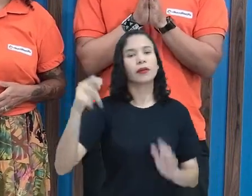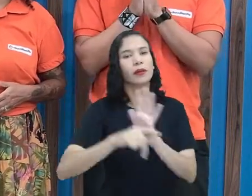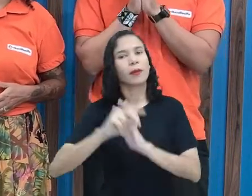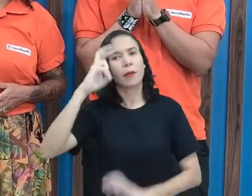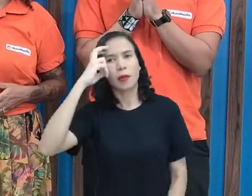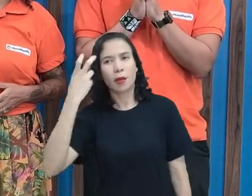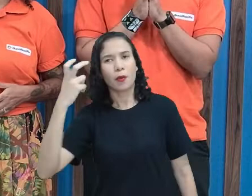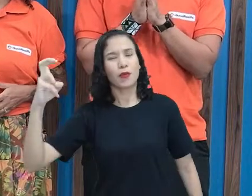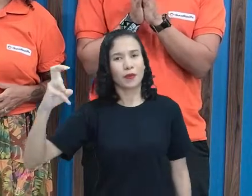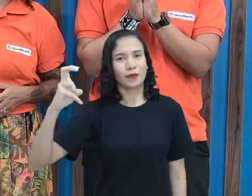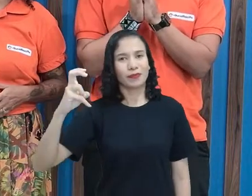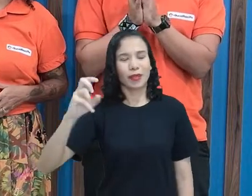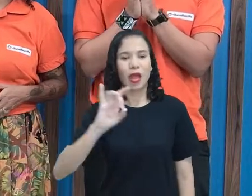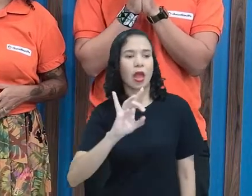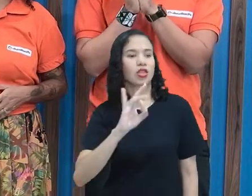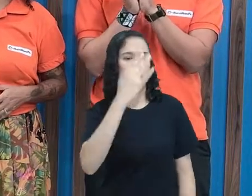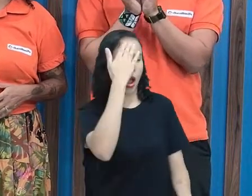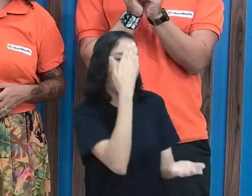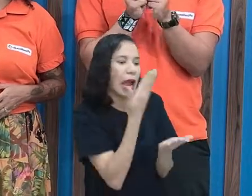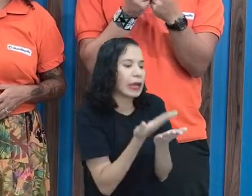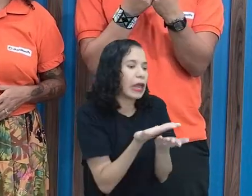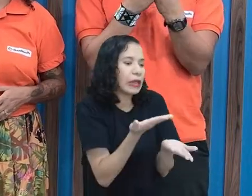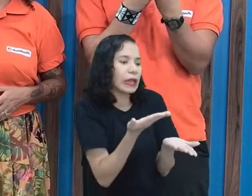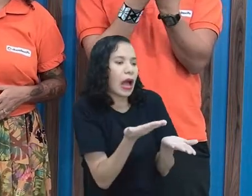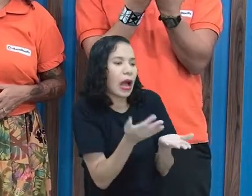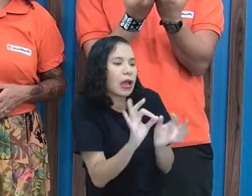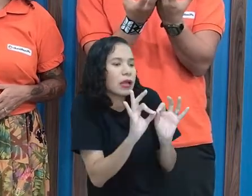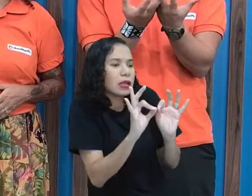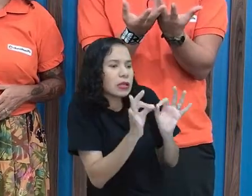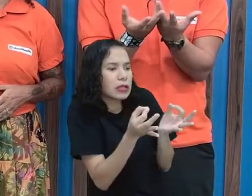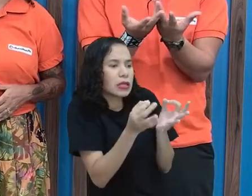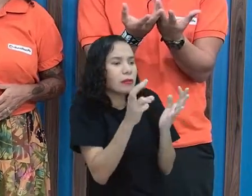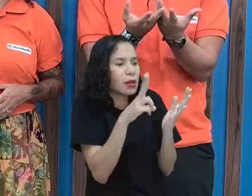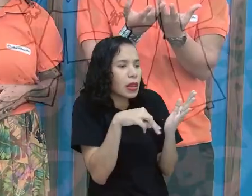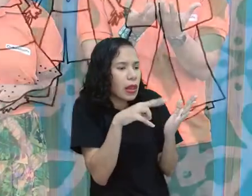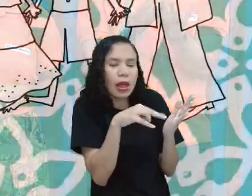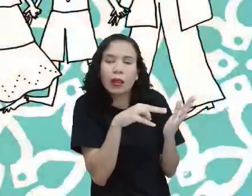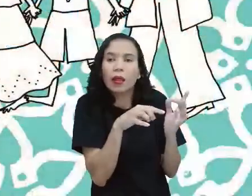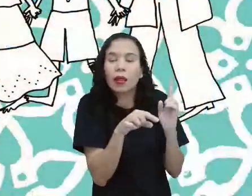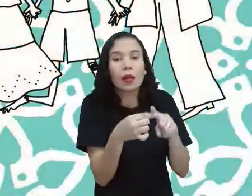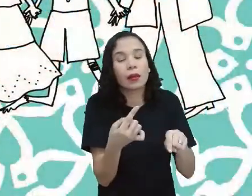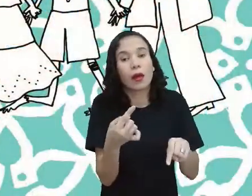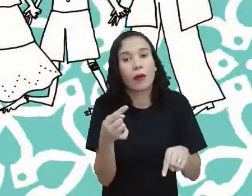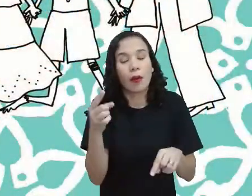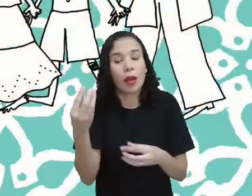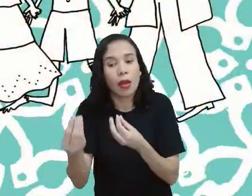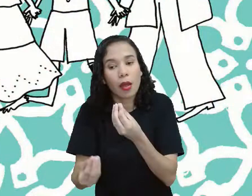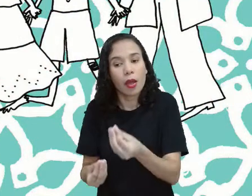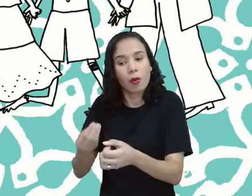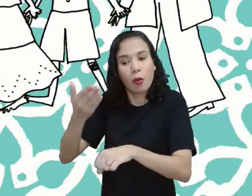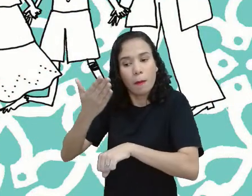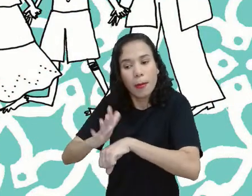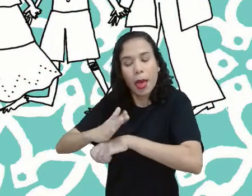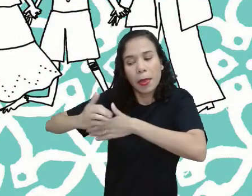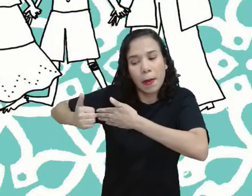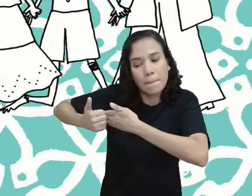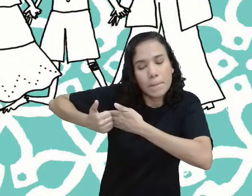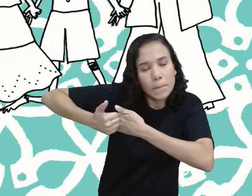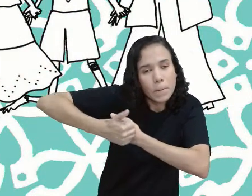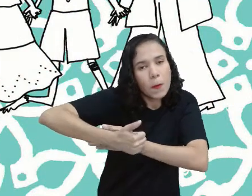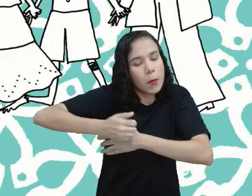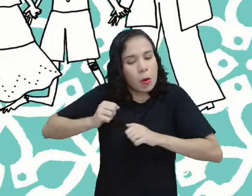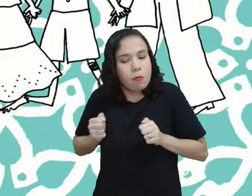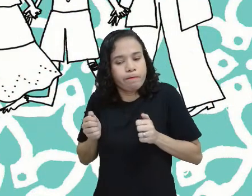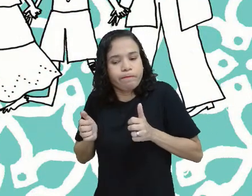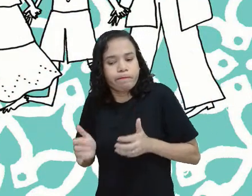porque não é só uma questão de credo, né? De simbologia, de leitura de mundo, mas é uma questão também moral, né? E